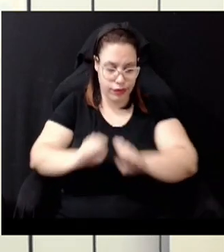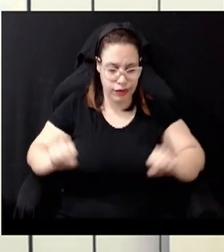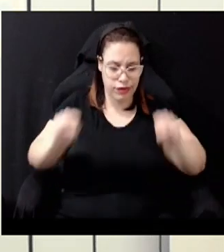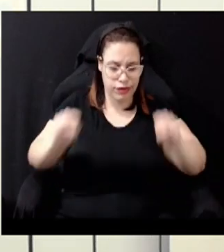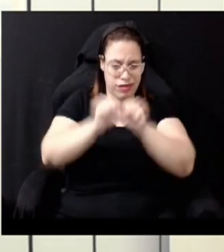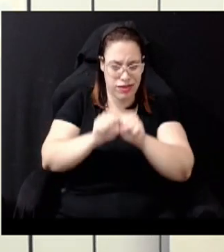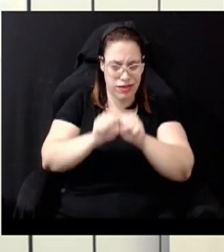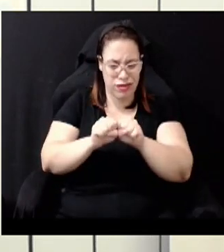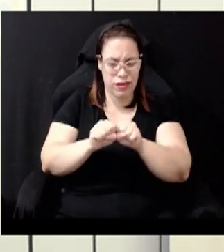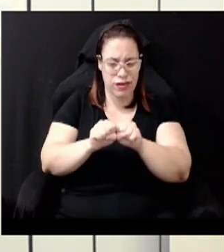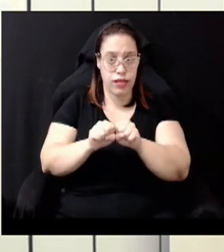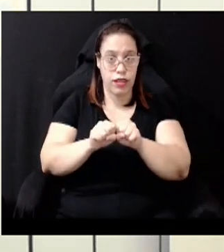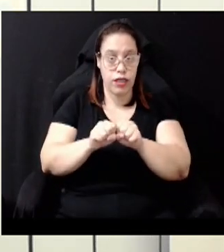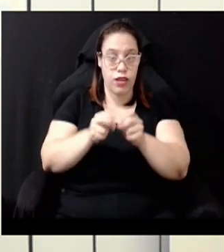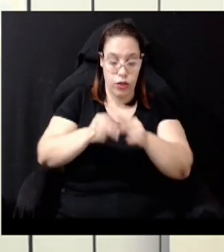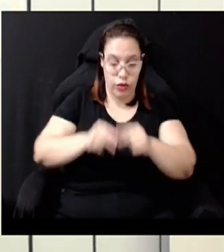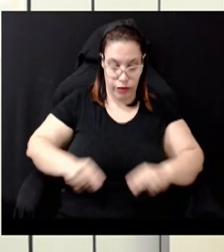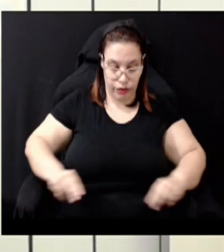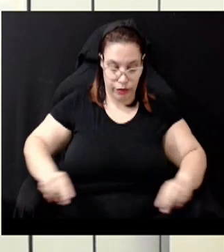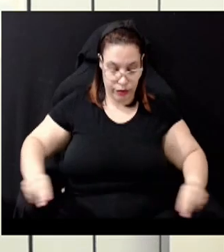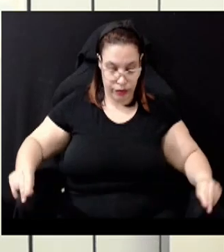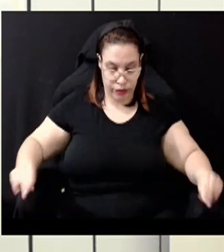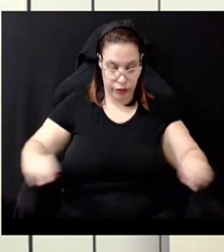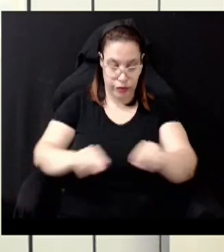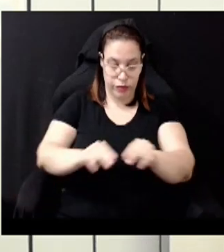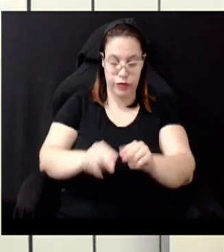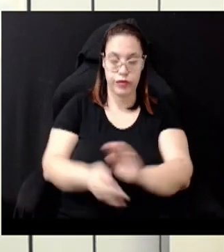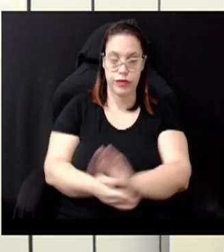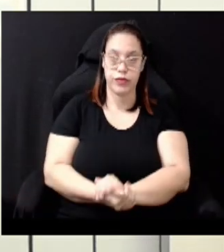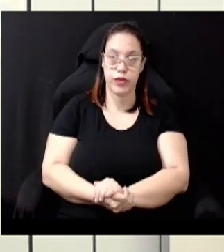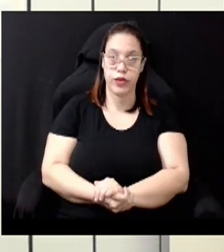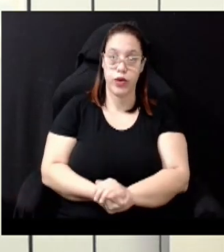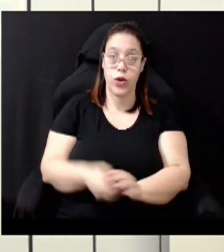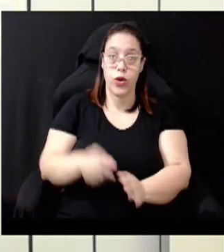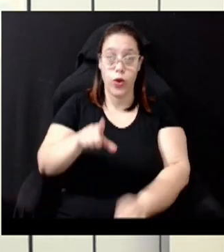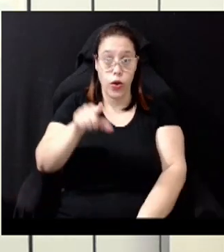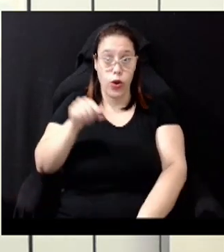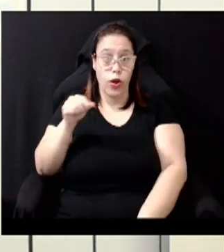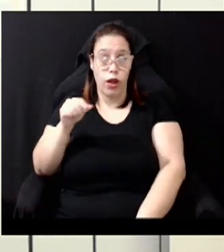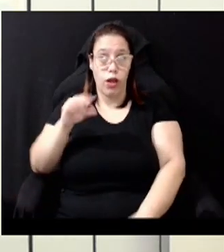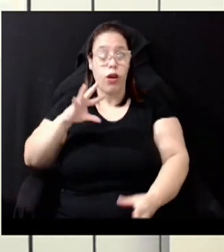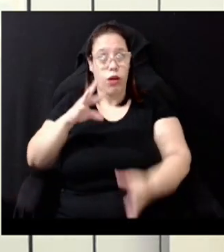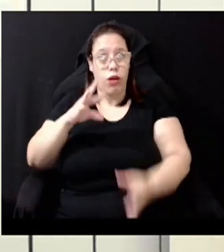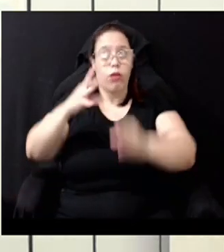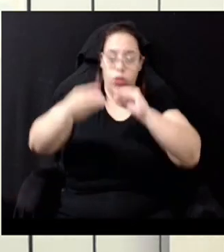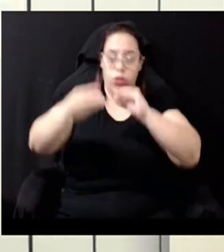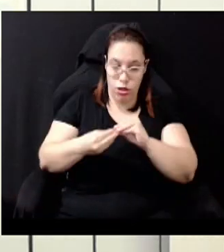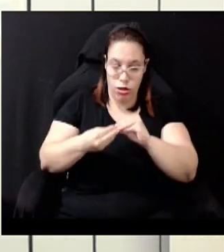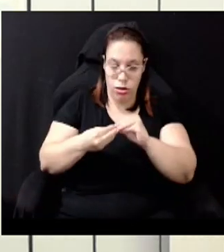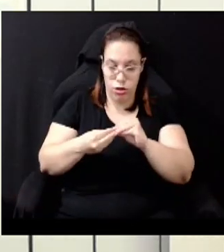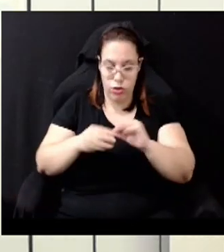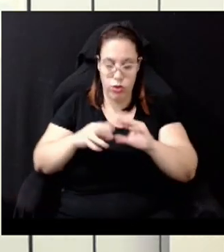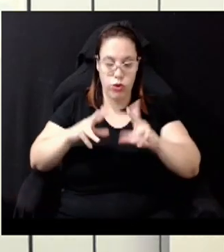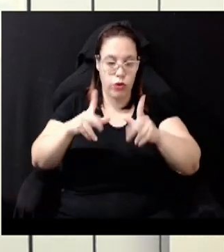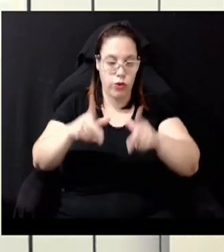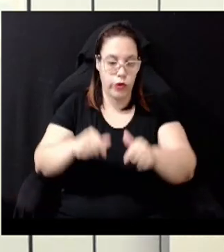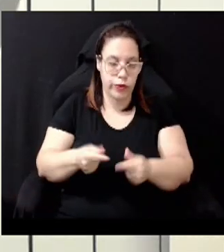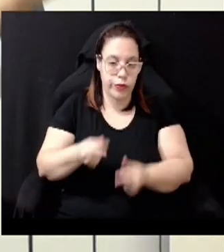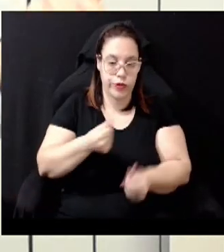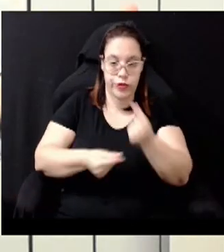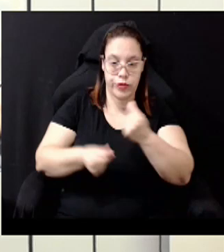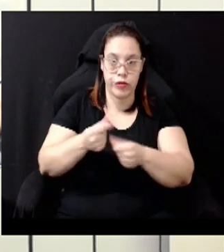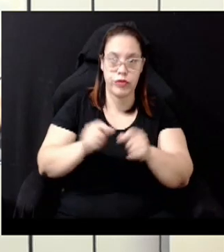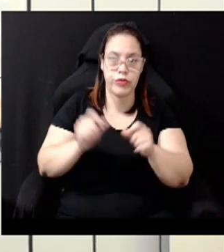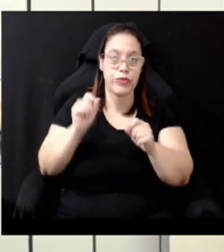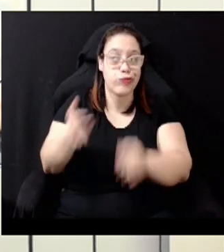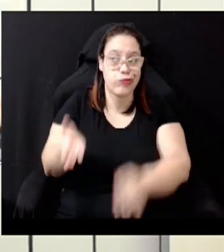de drenagem das águas pluviais. Com opções mais sustentáveis para todos os perfis econômicos, o que antes era